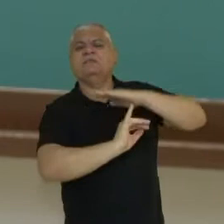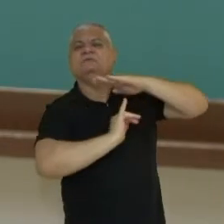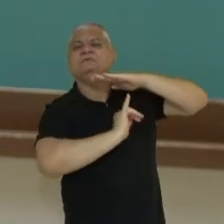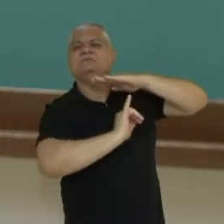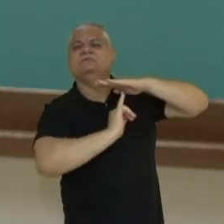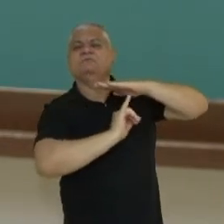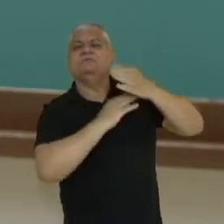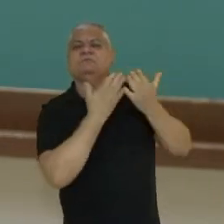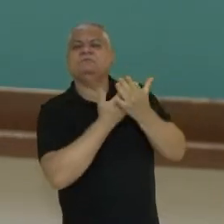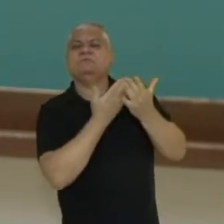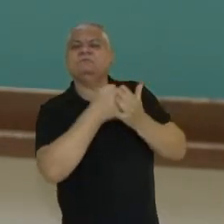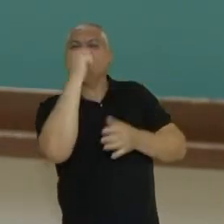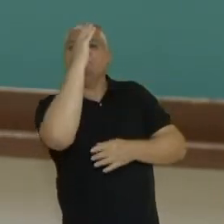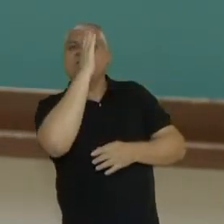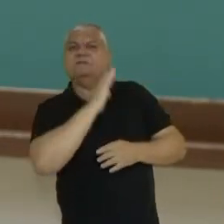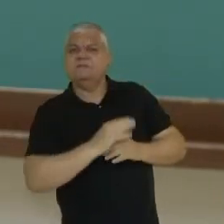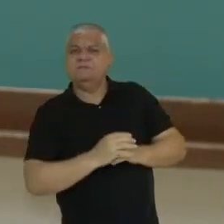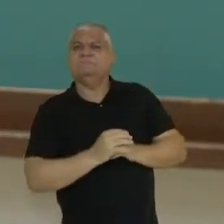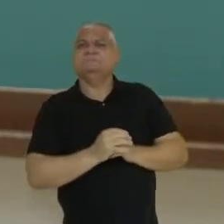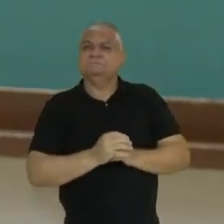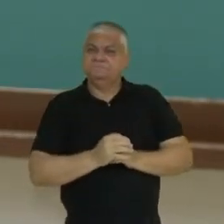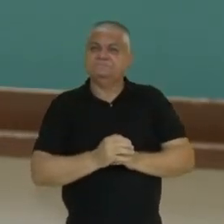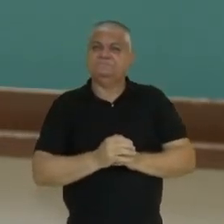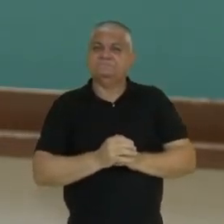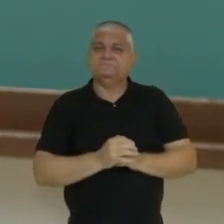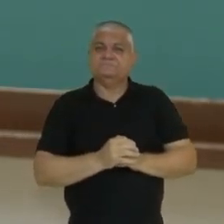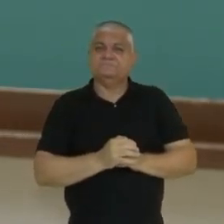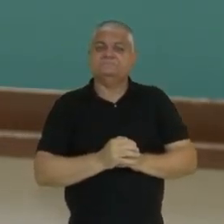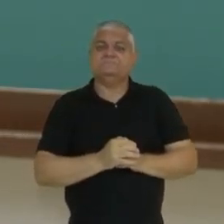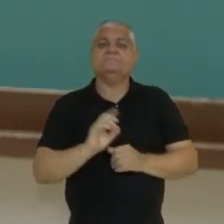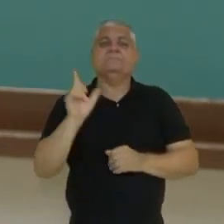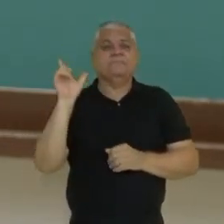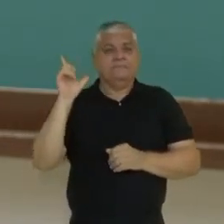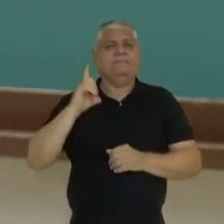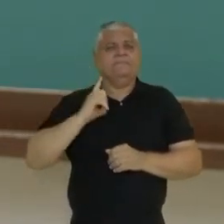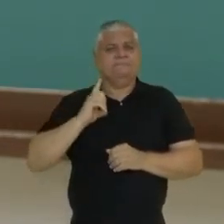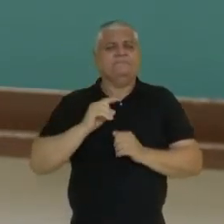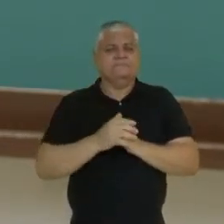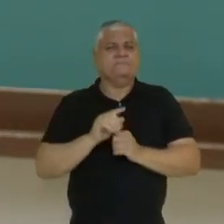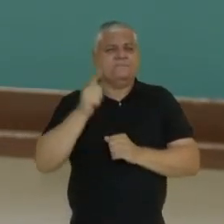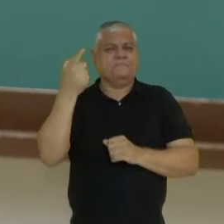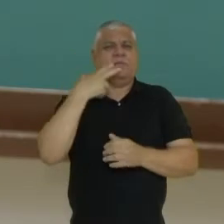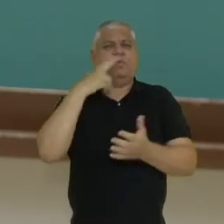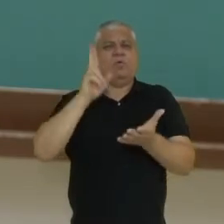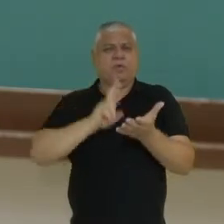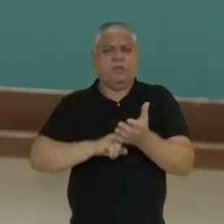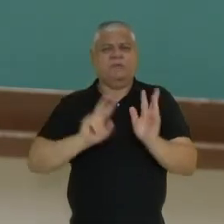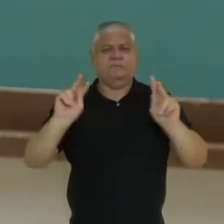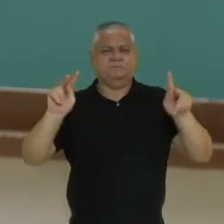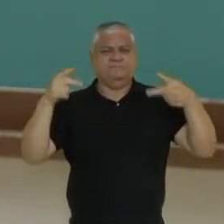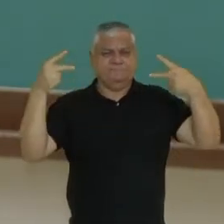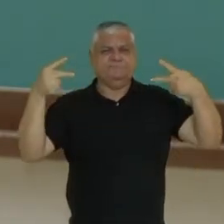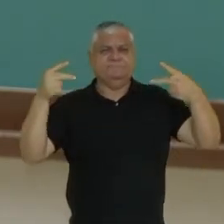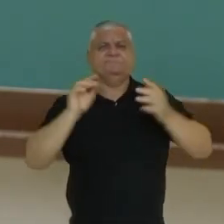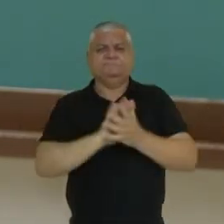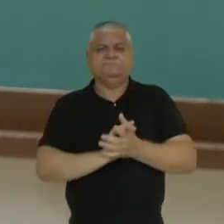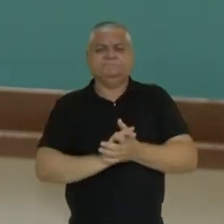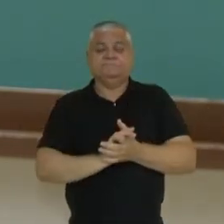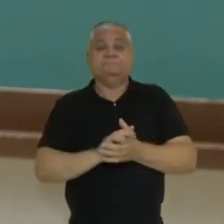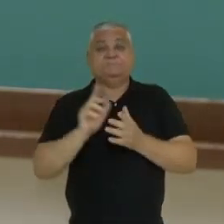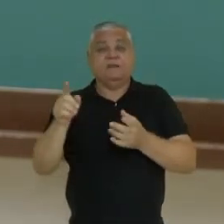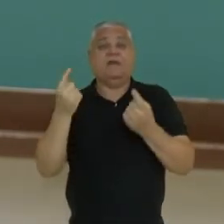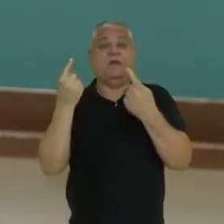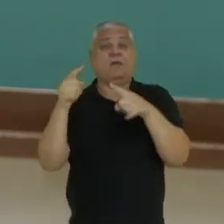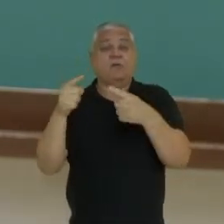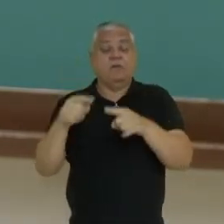de Estudos Brasileiros, IEB. Então, está disponível na página do Correio, né? No nosso eterno combate às